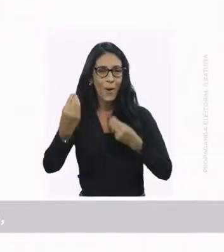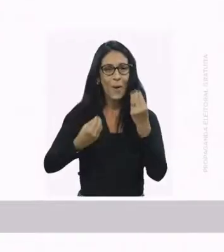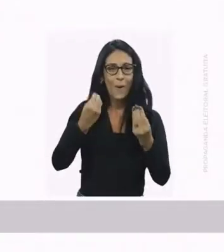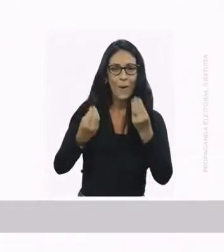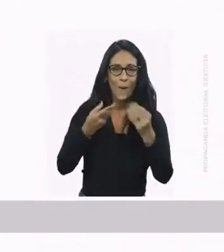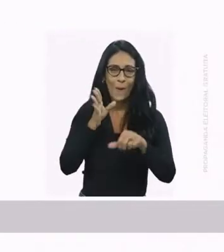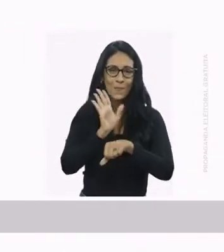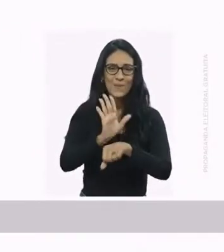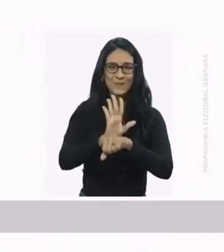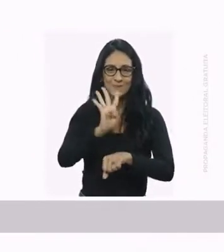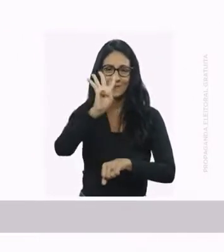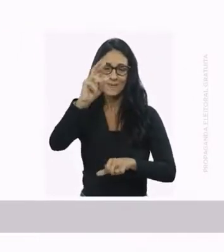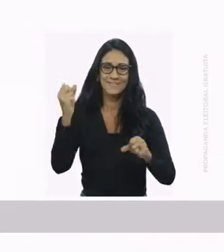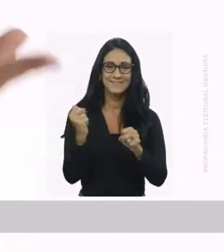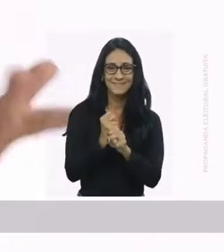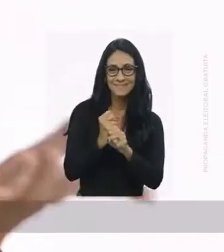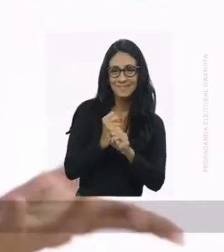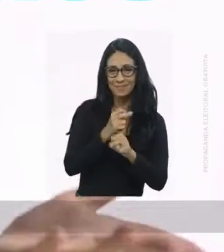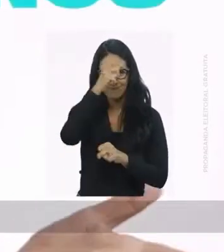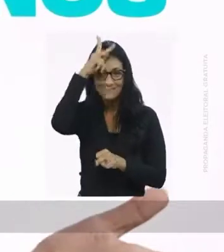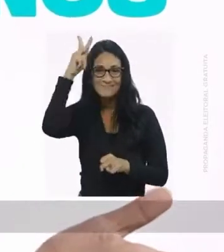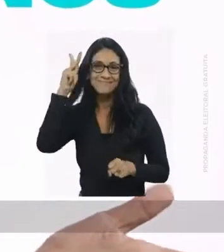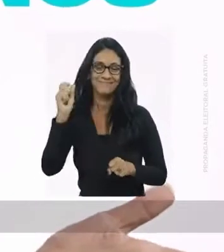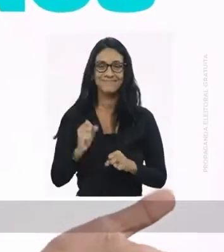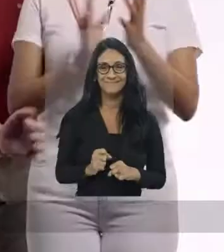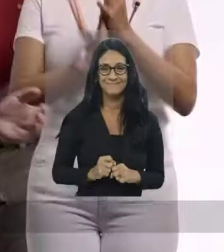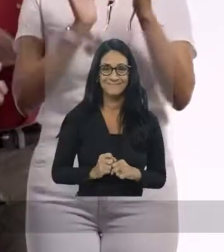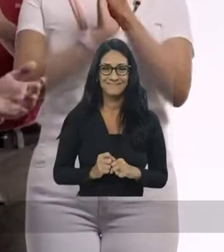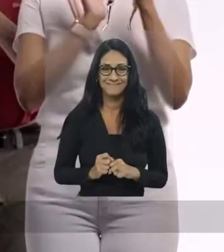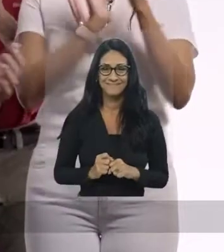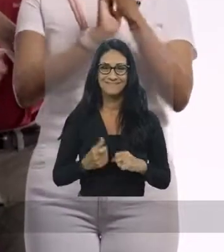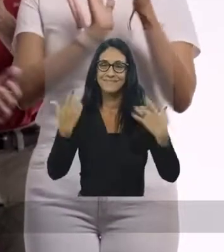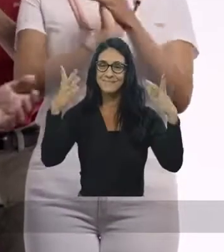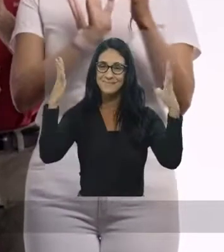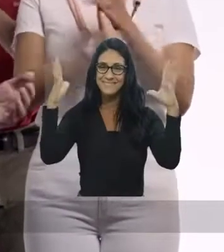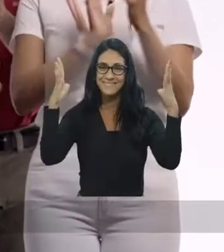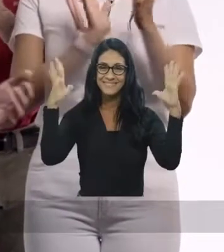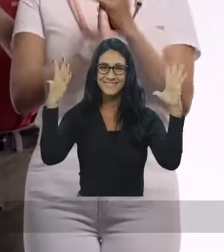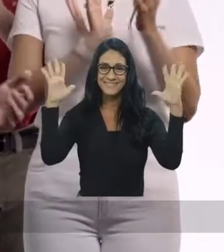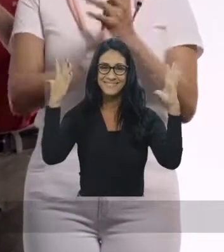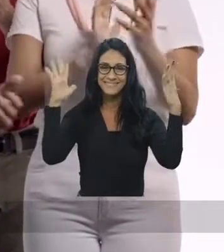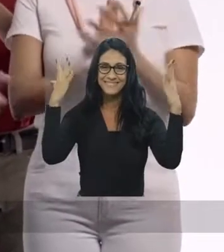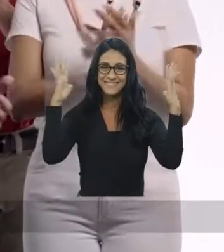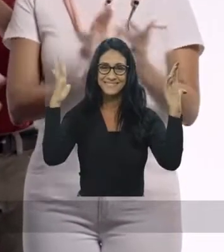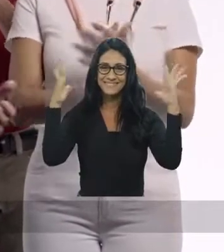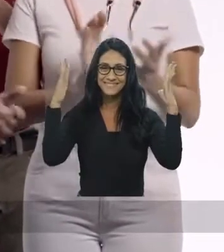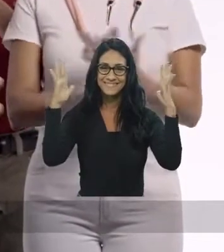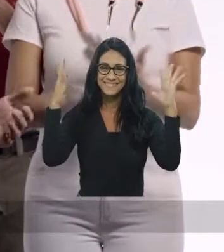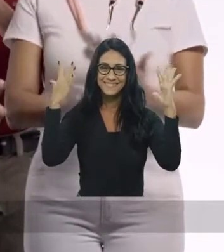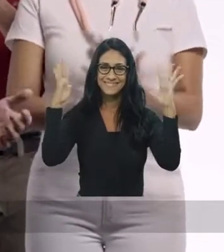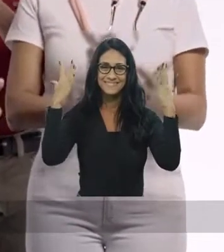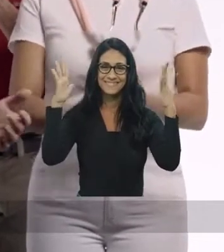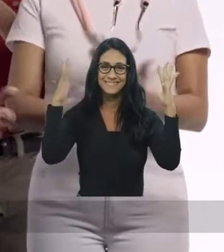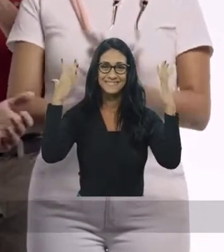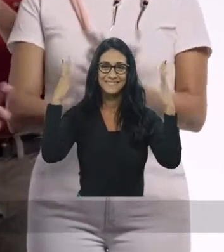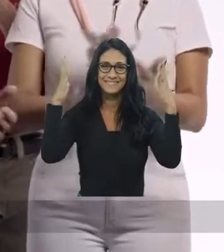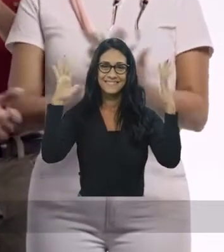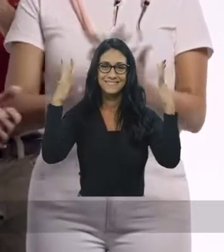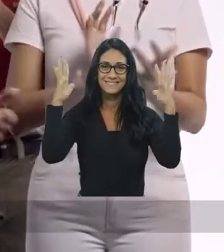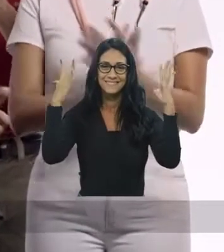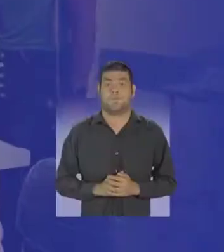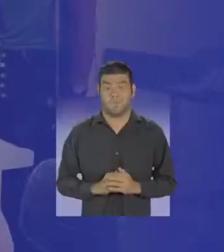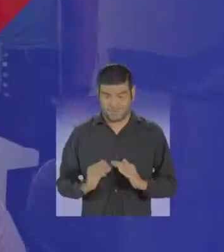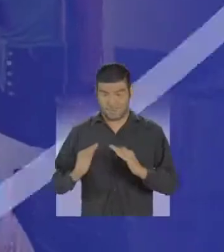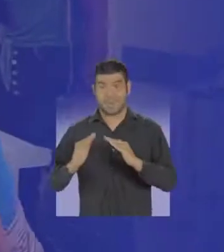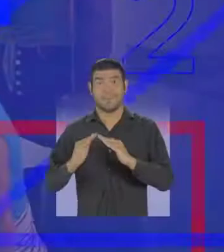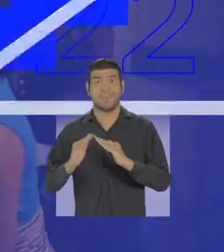4 meses, imagine o que ele pode fazer como prefeito em 4 anos. Davi Prefeito. Rota Vice. O caminho certo e